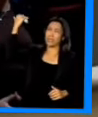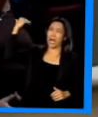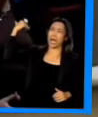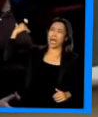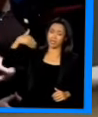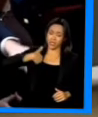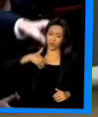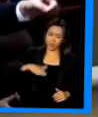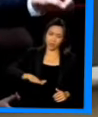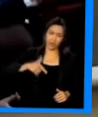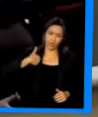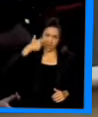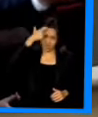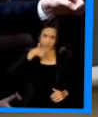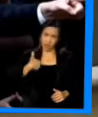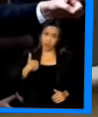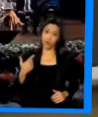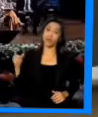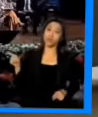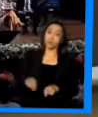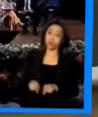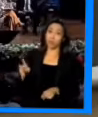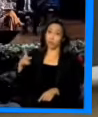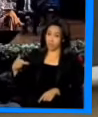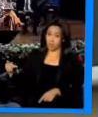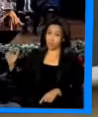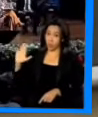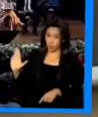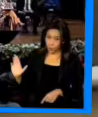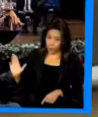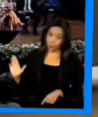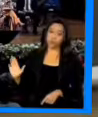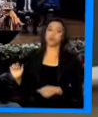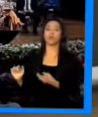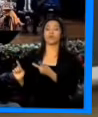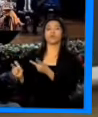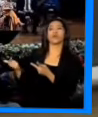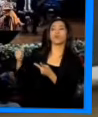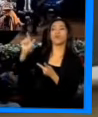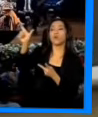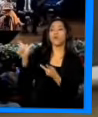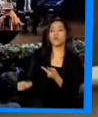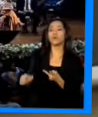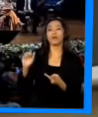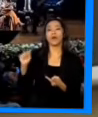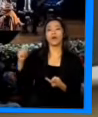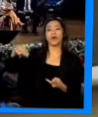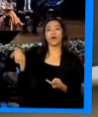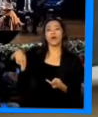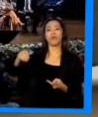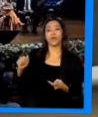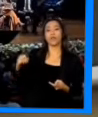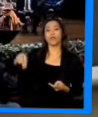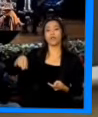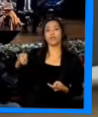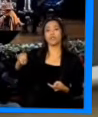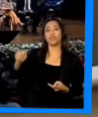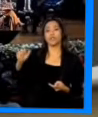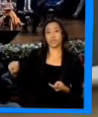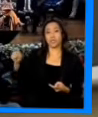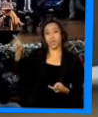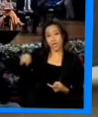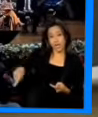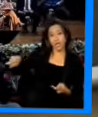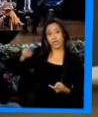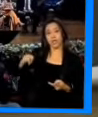são patriotas de verdade, que respeitam a nossa Constituição, que respeitam o nosso sistema eletrônico de votação, a nossa justiça